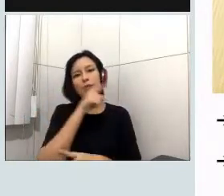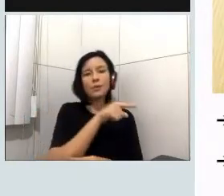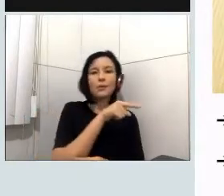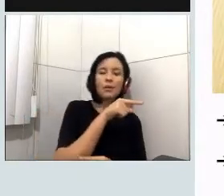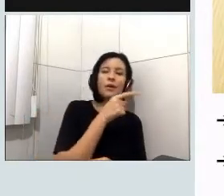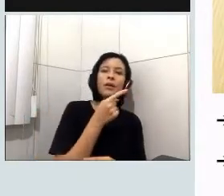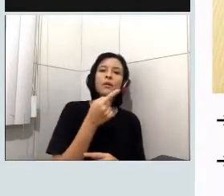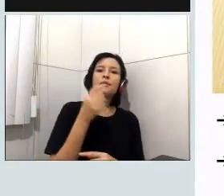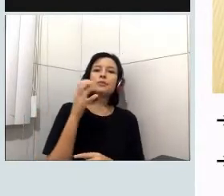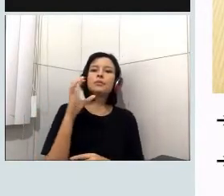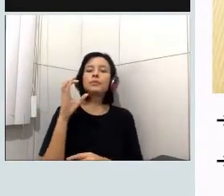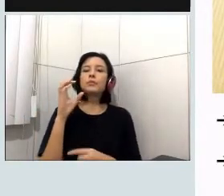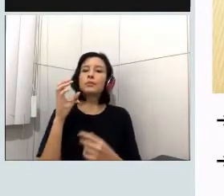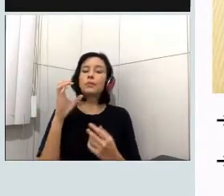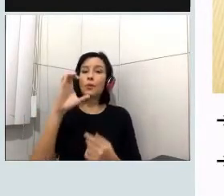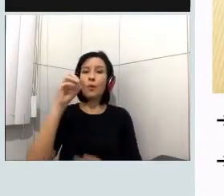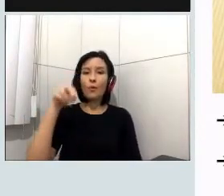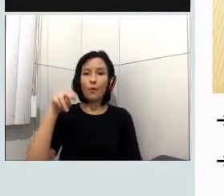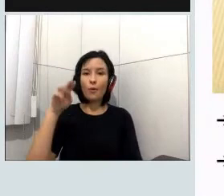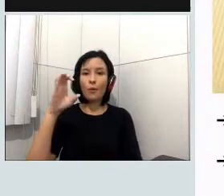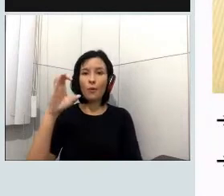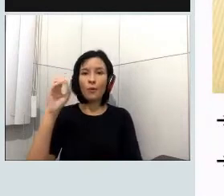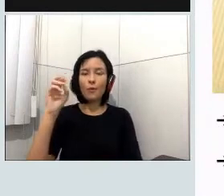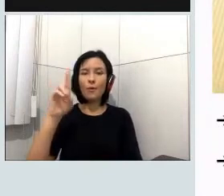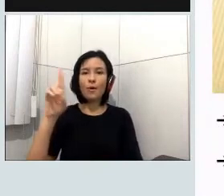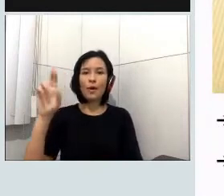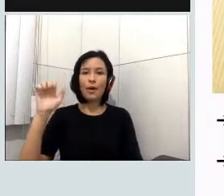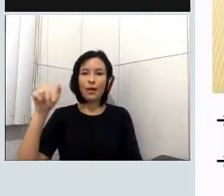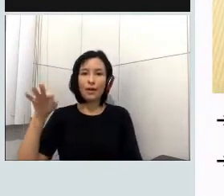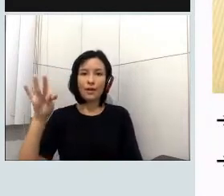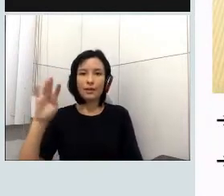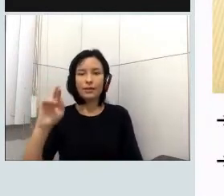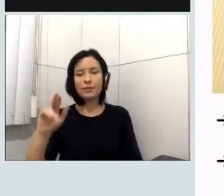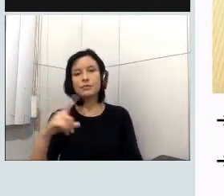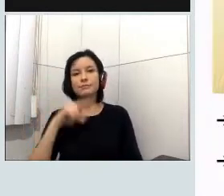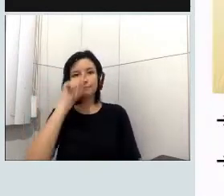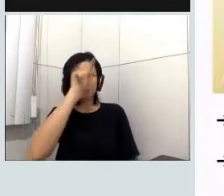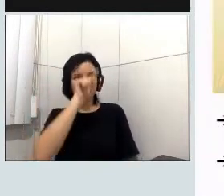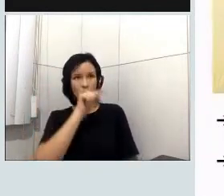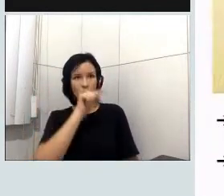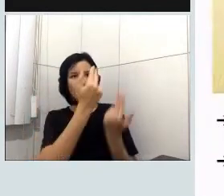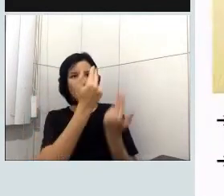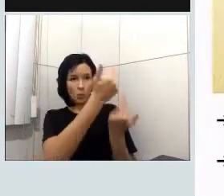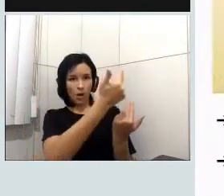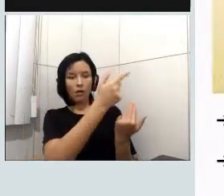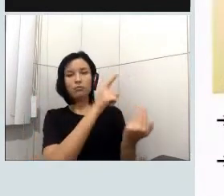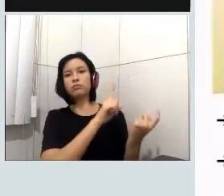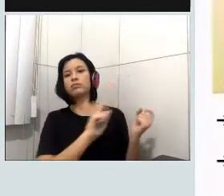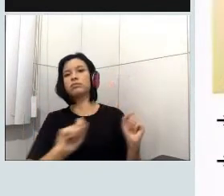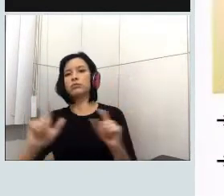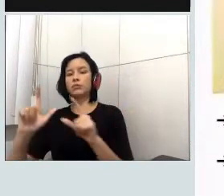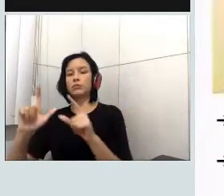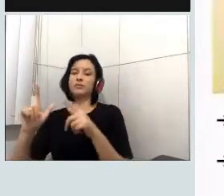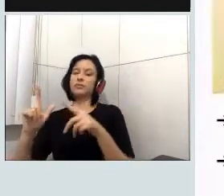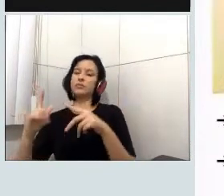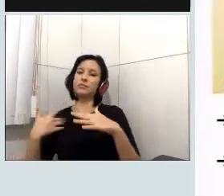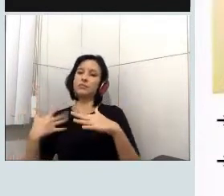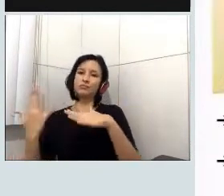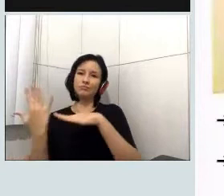no caso, os pontos de um também são os pontos do outro. Nesse caso dos planos concorrentes,